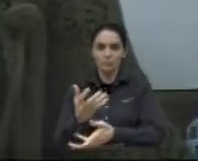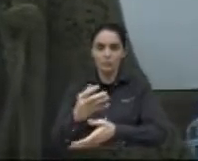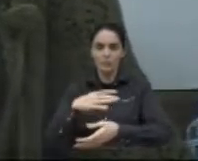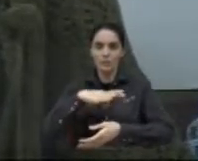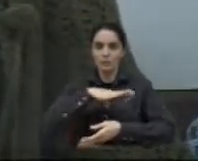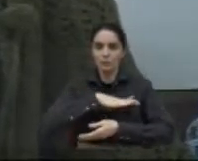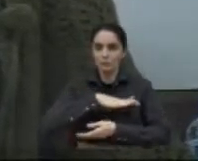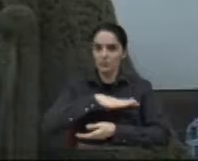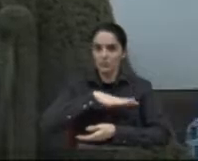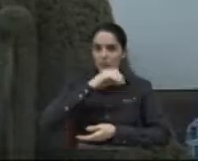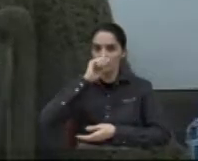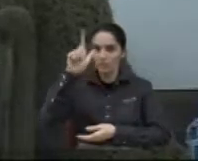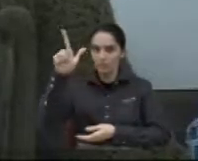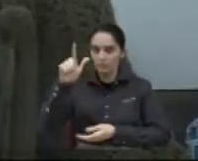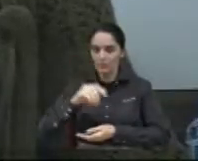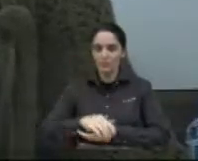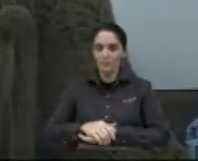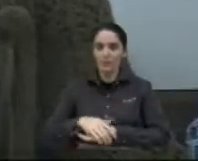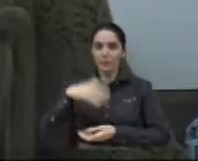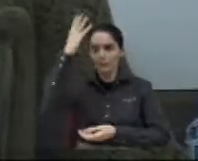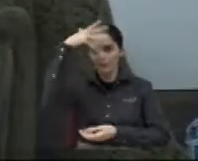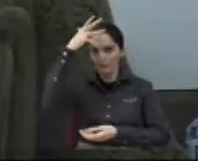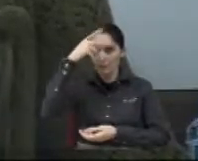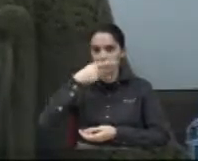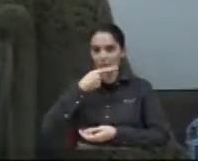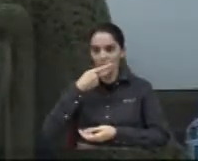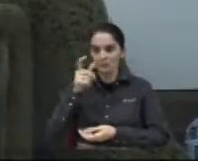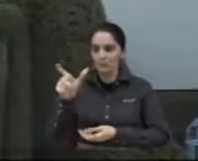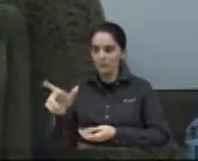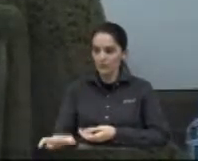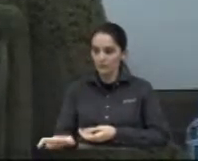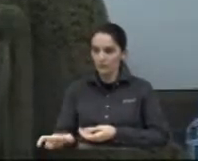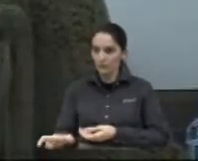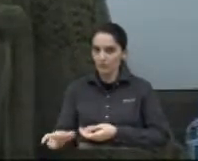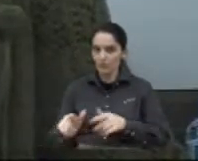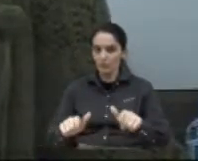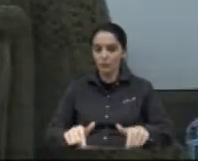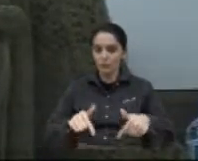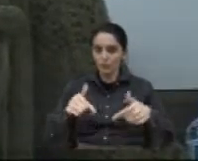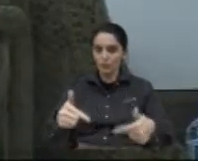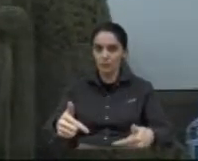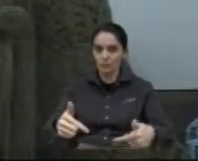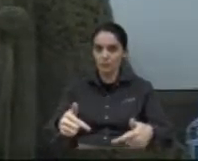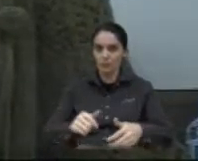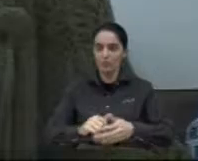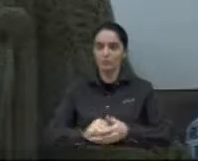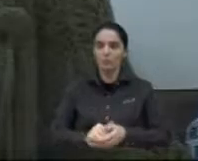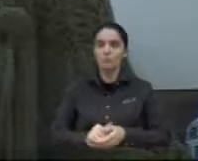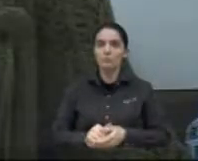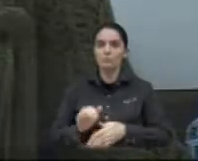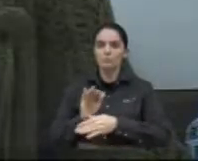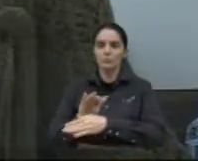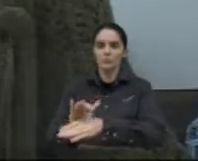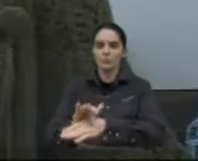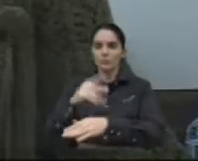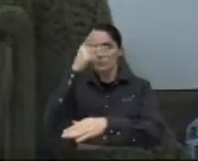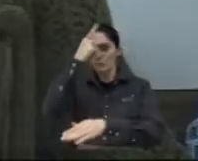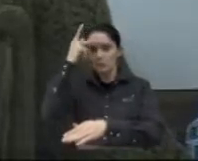dizer sobre o seu Geraldo que se dedica a causas nobres nessa cidade e vejo aí